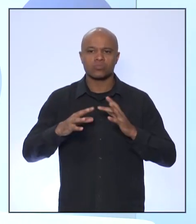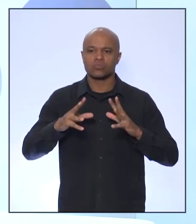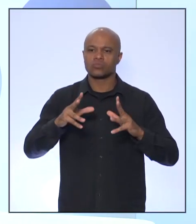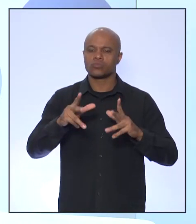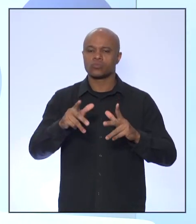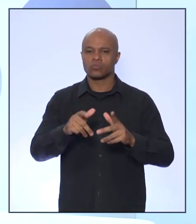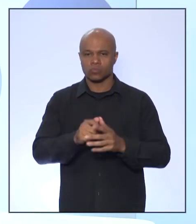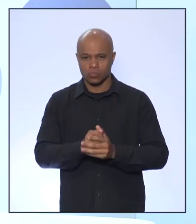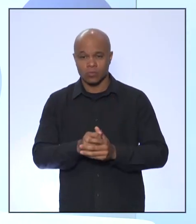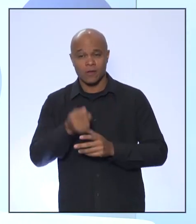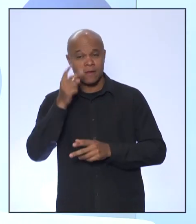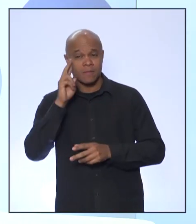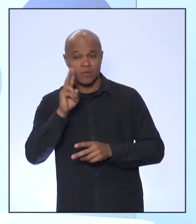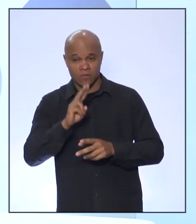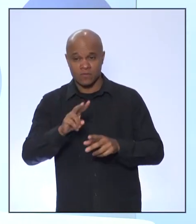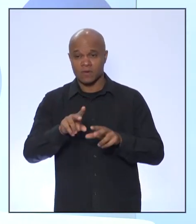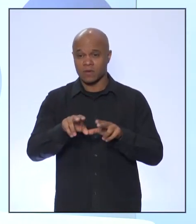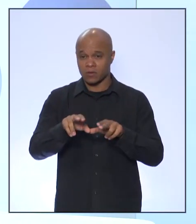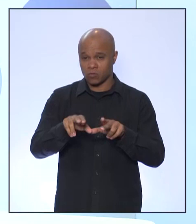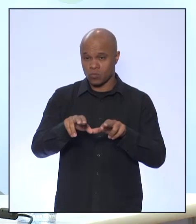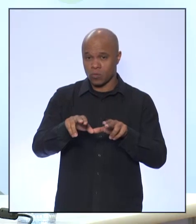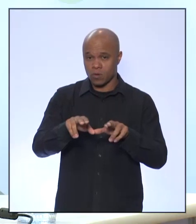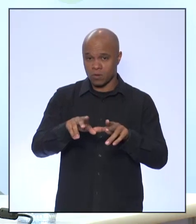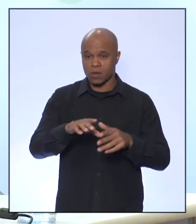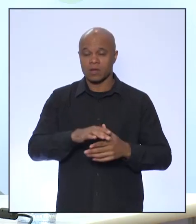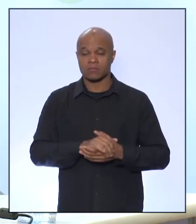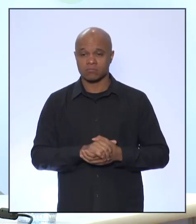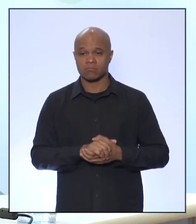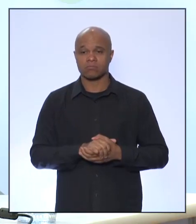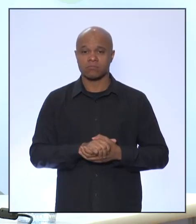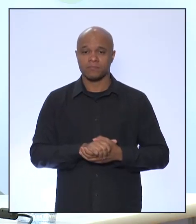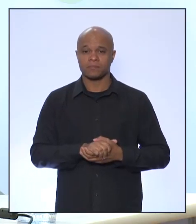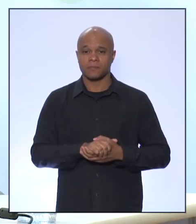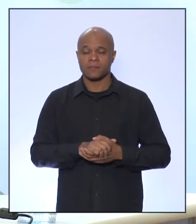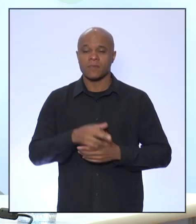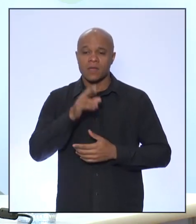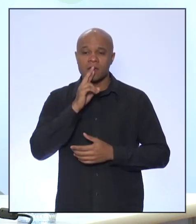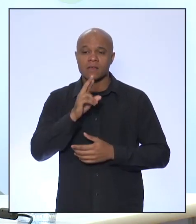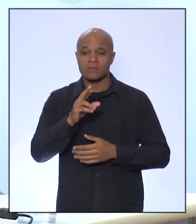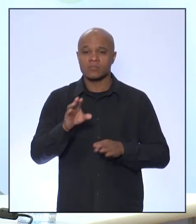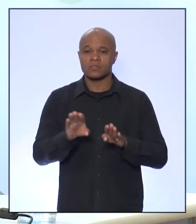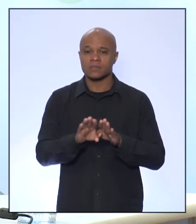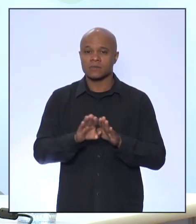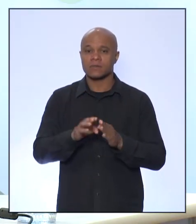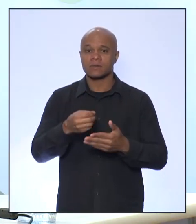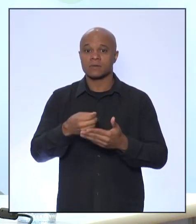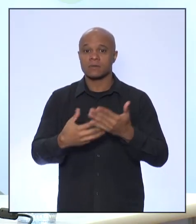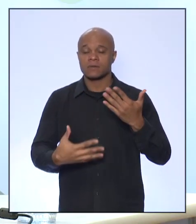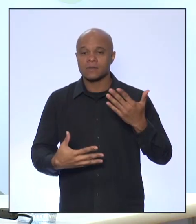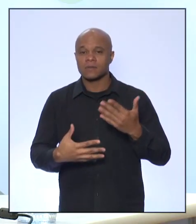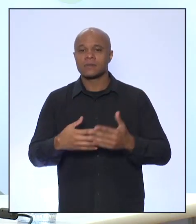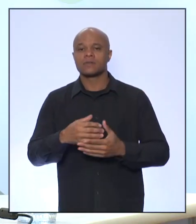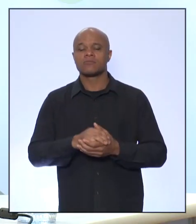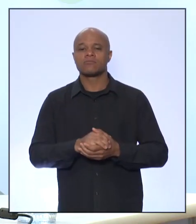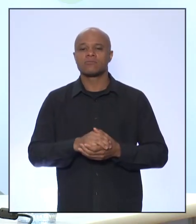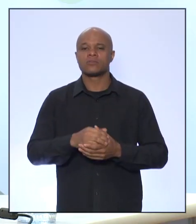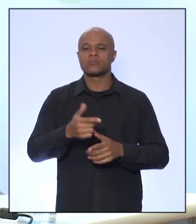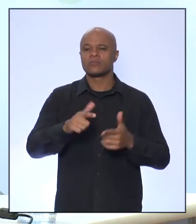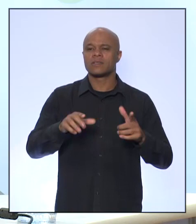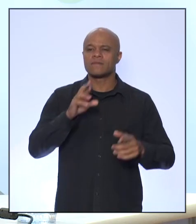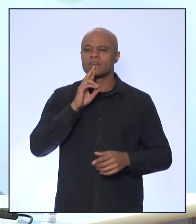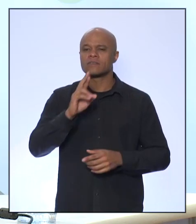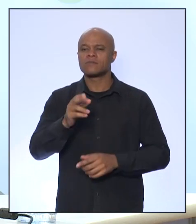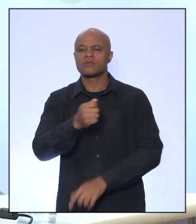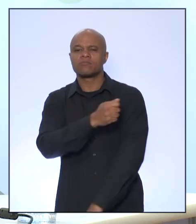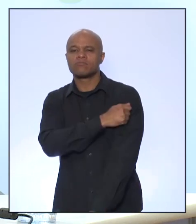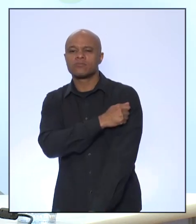seria, ao meu ver, aí, a igualdade. Sim, é a resposta. Nós tivemos problema no chat novamente, então a gente não teve as respostas dos alunos. Por